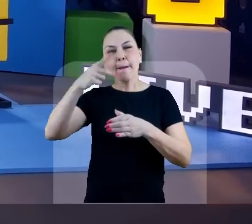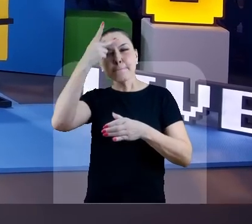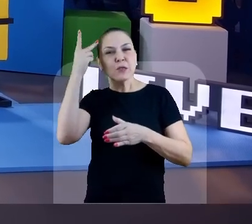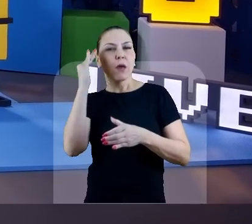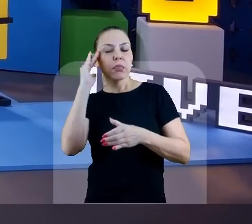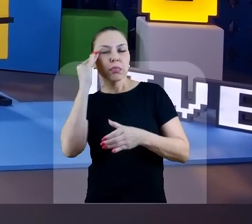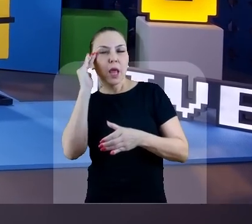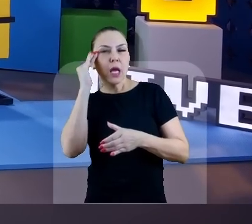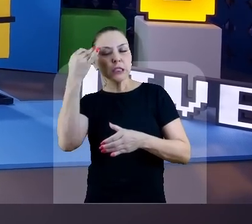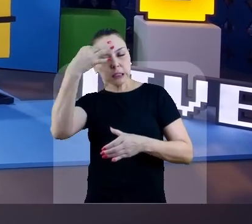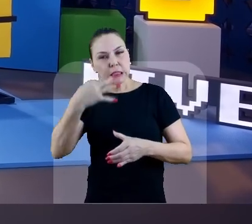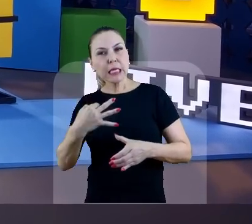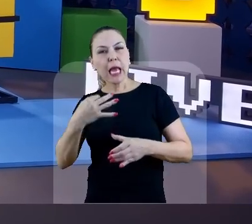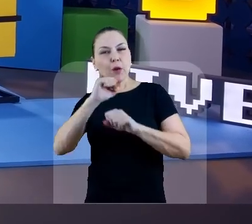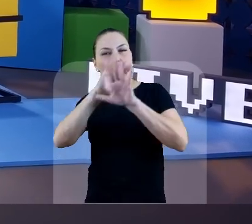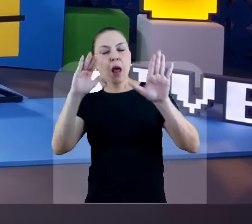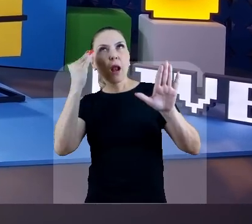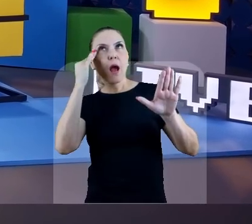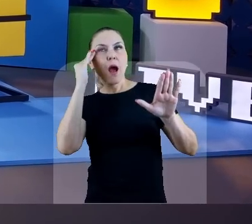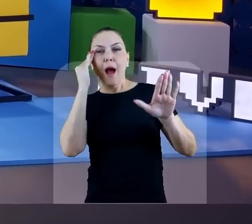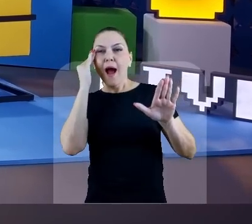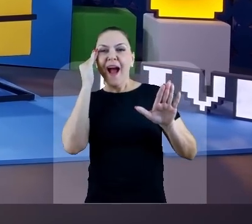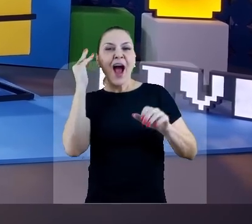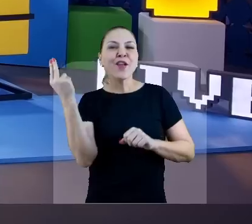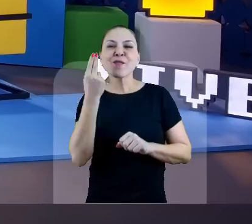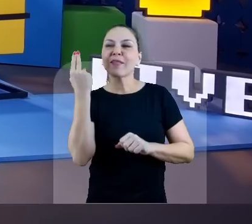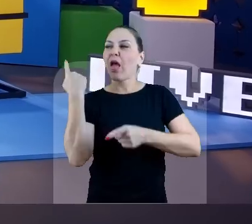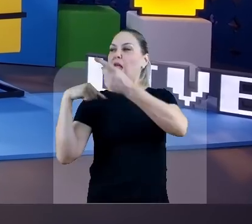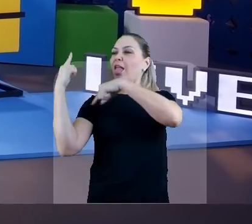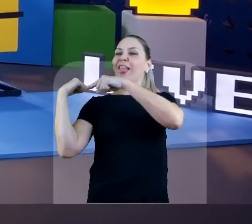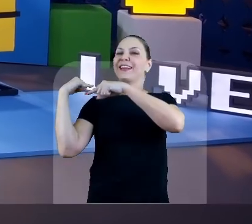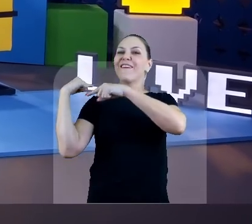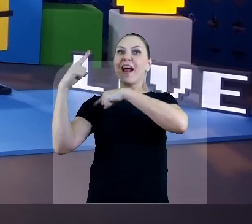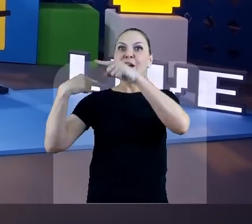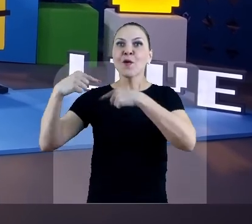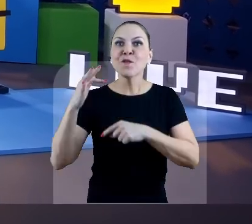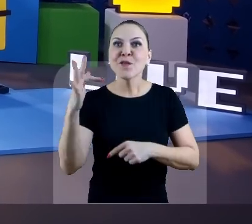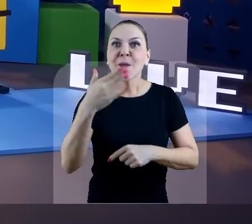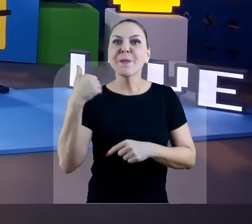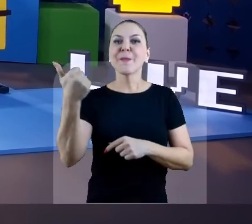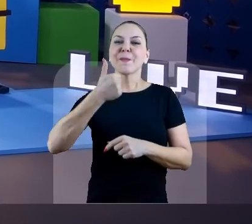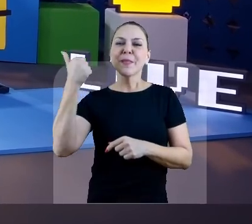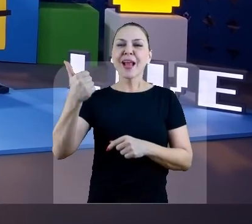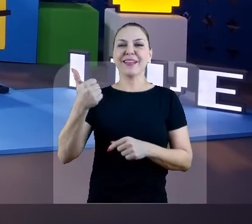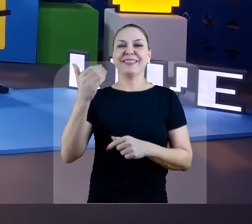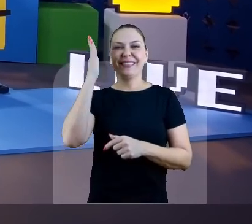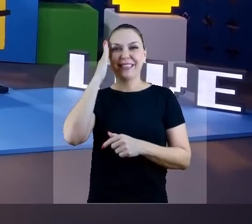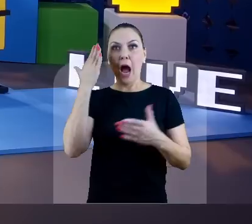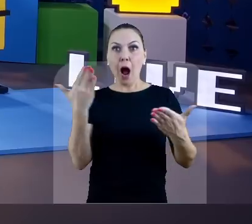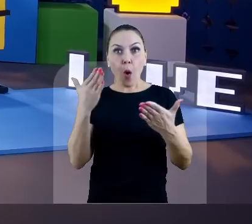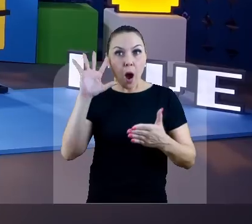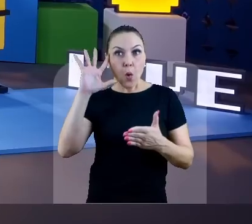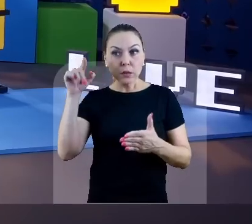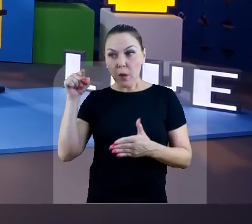gente esclarecida. Não tem como nós andarmos para trás, nós só vamos andar para frente. Isso que aconteceu